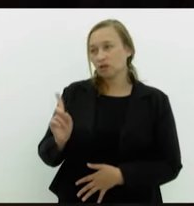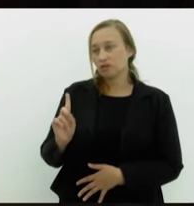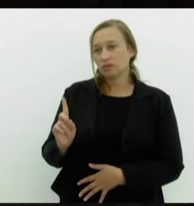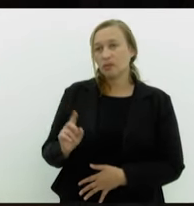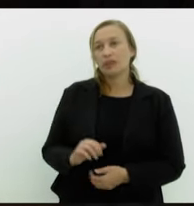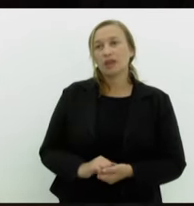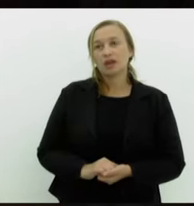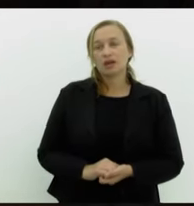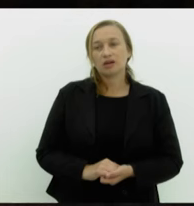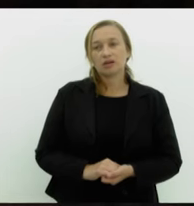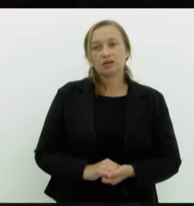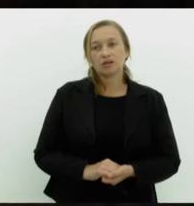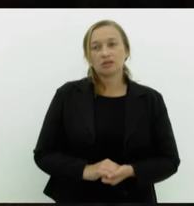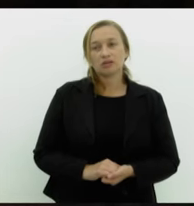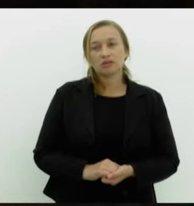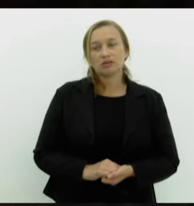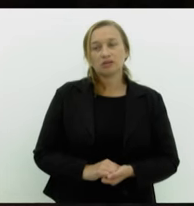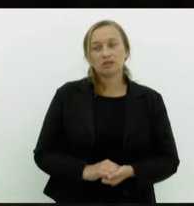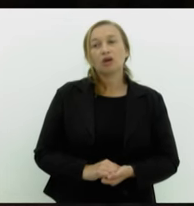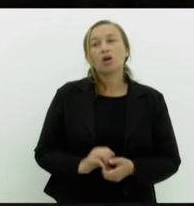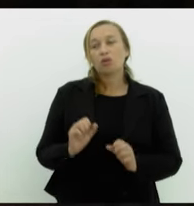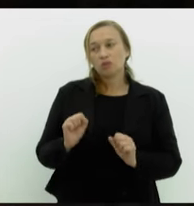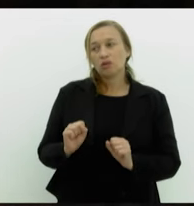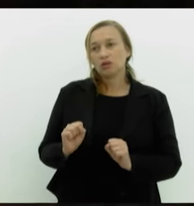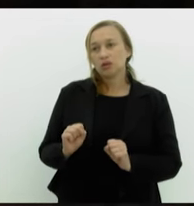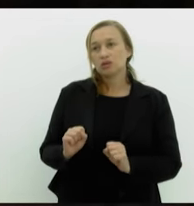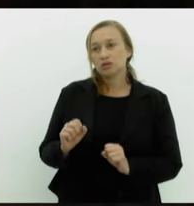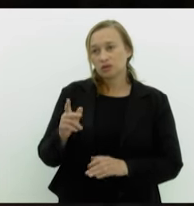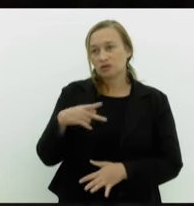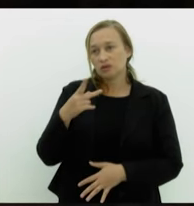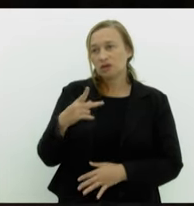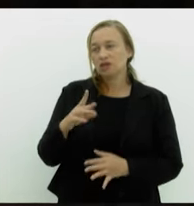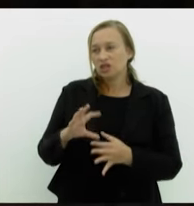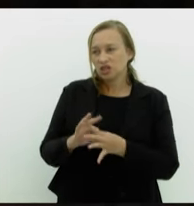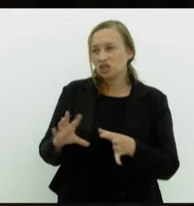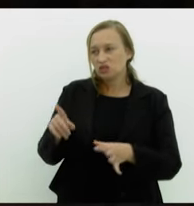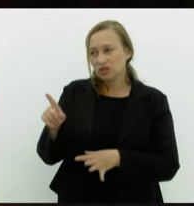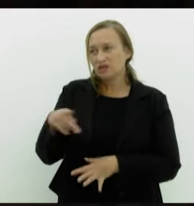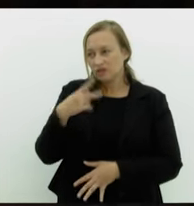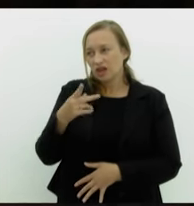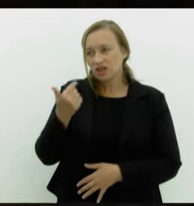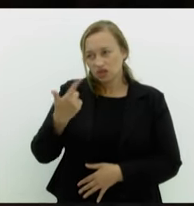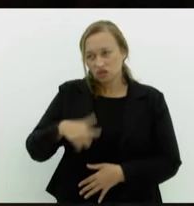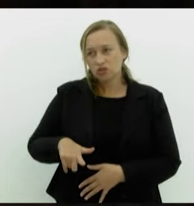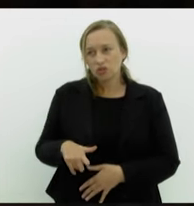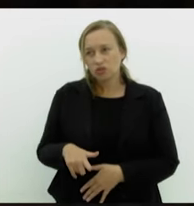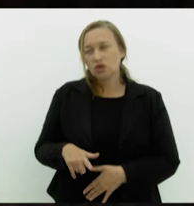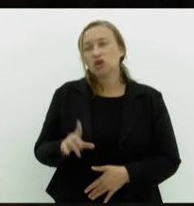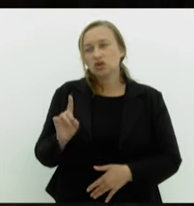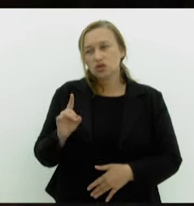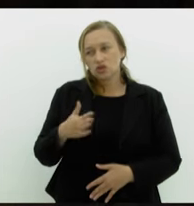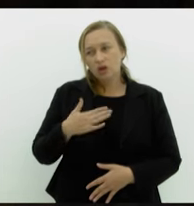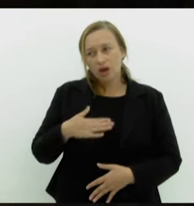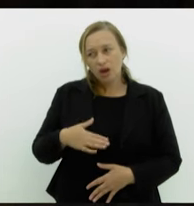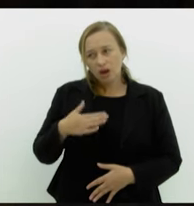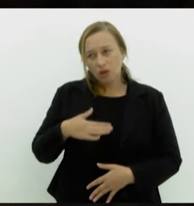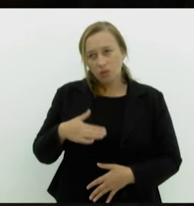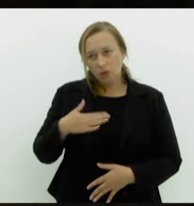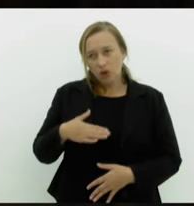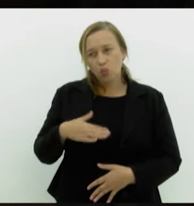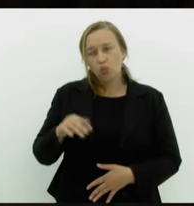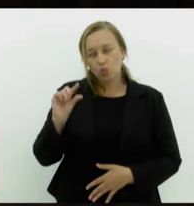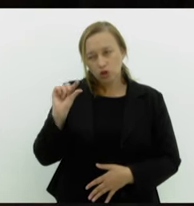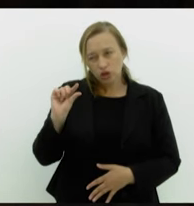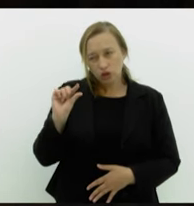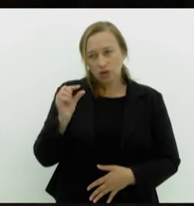citado. Presidente. Eu posso te dar toda a razão você, daqui a pouco eu te dou a palavra de novo, mas deixa só, deixa esfriar teu ânimo um pouquinho, que é